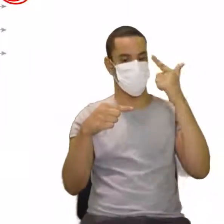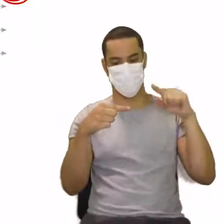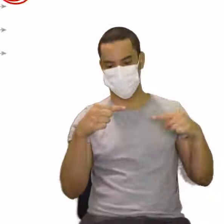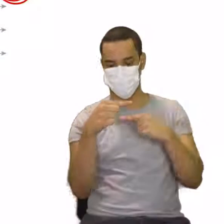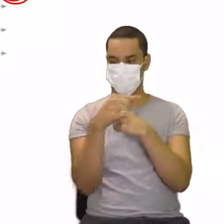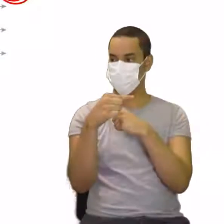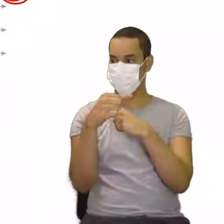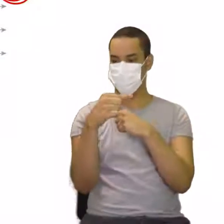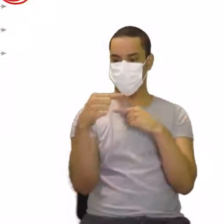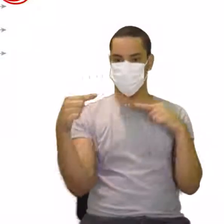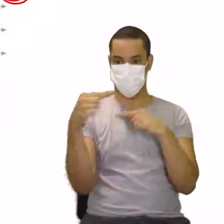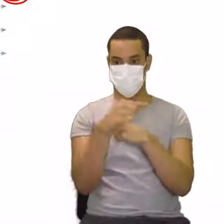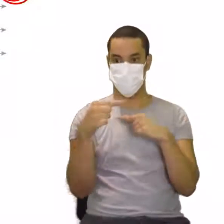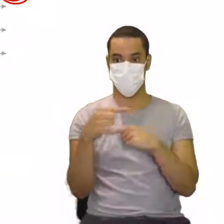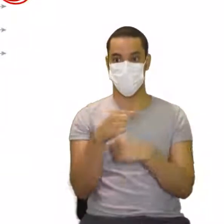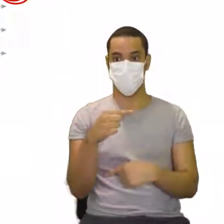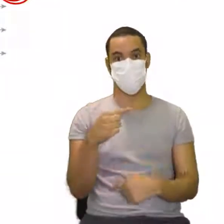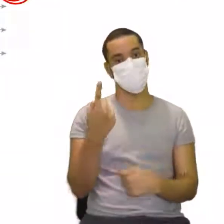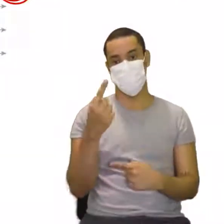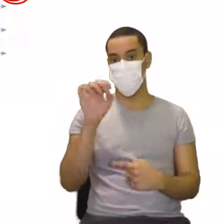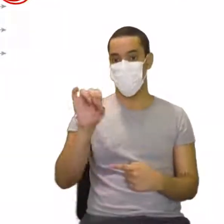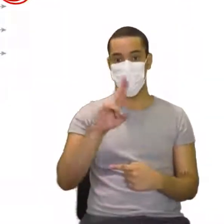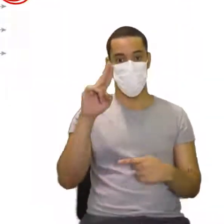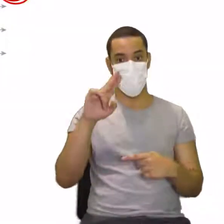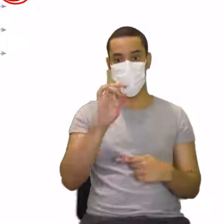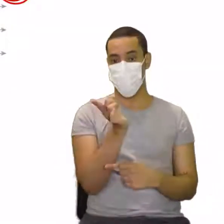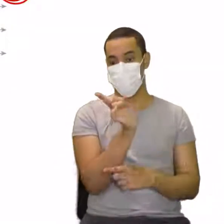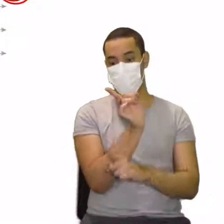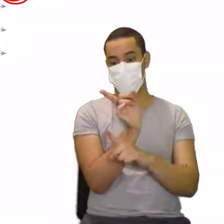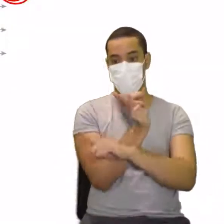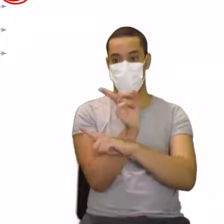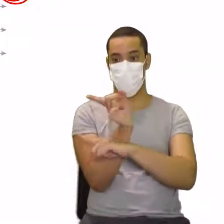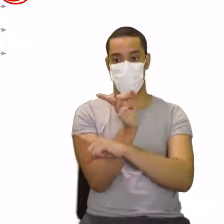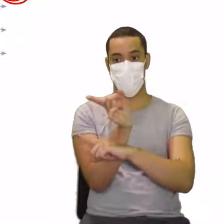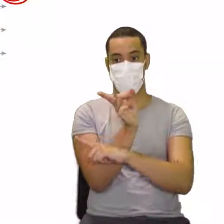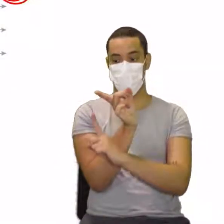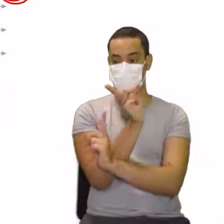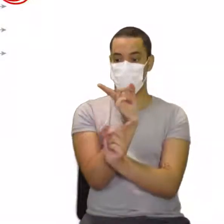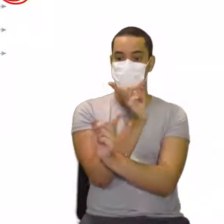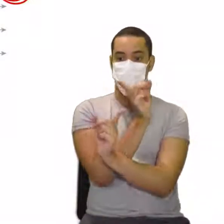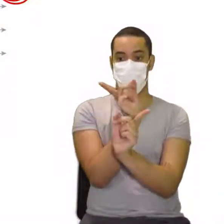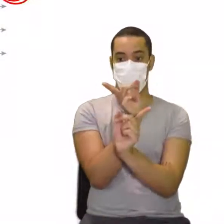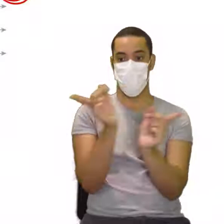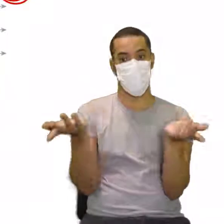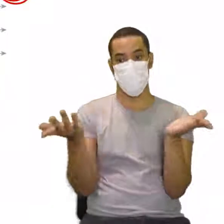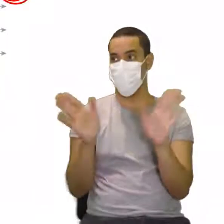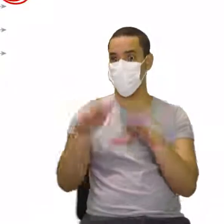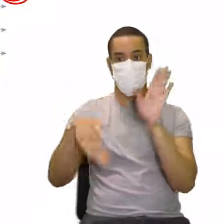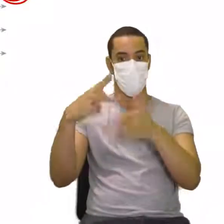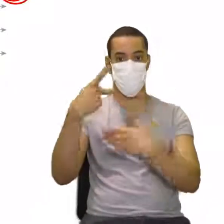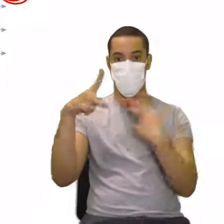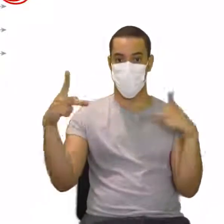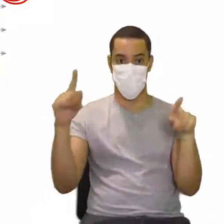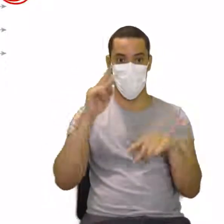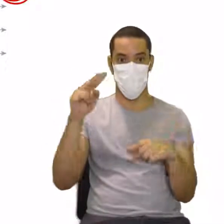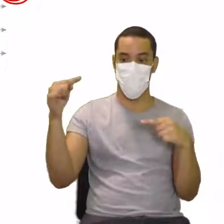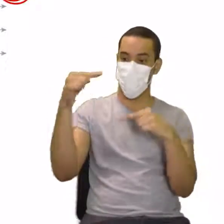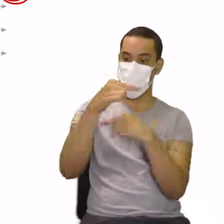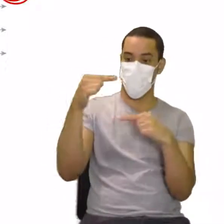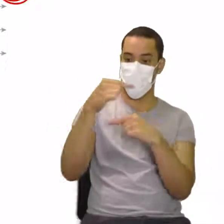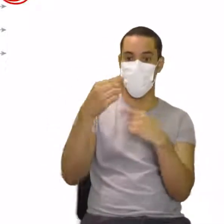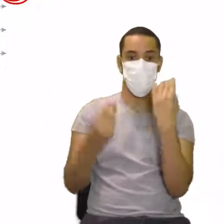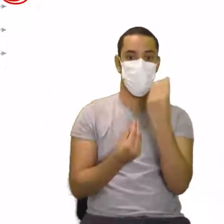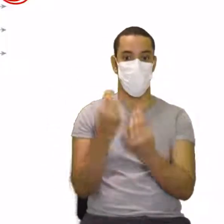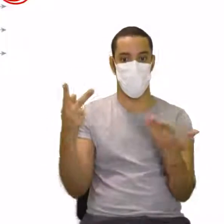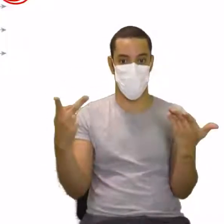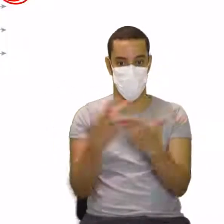esquerda. Um pode estar para a esquerda e o outro para a direita. Nesse caso aqui, nós vamos observar, olha só, que o ângulo